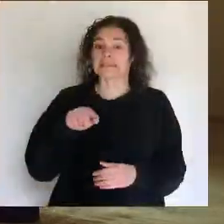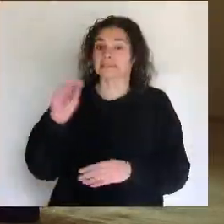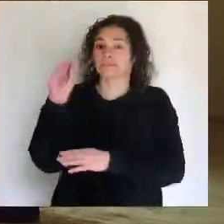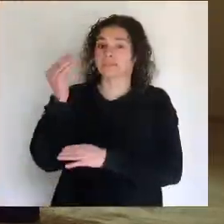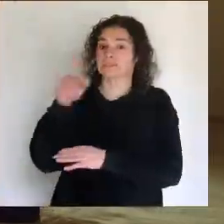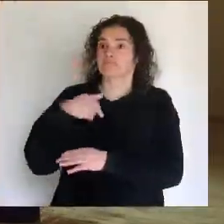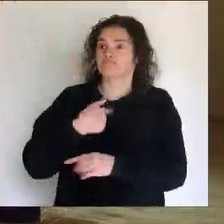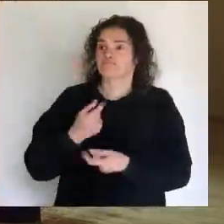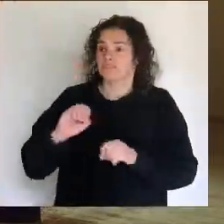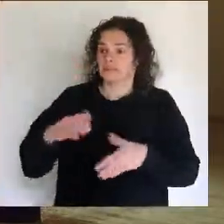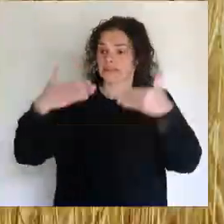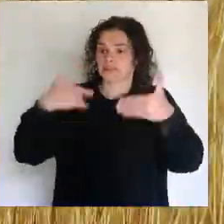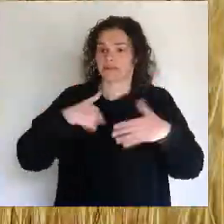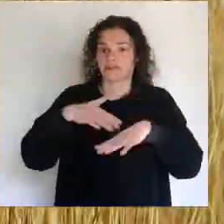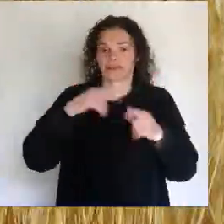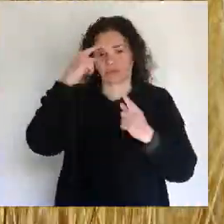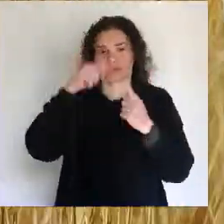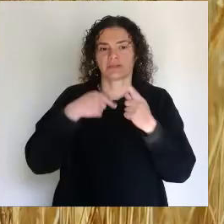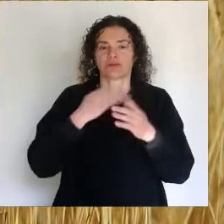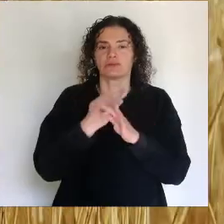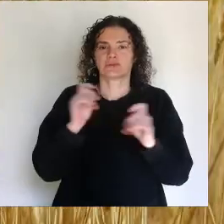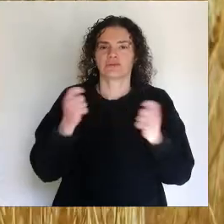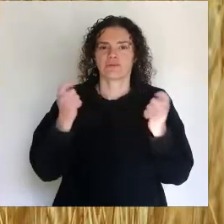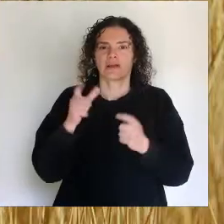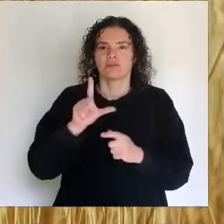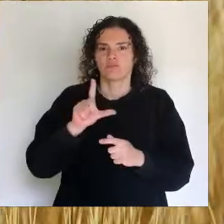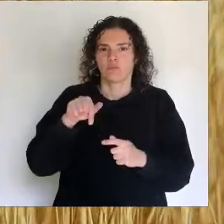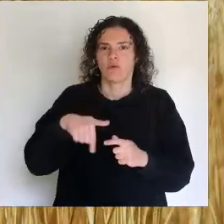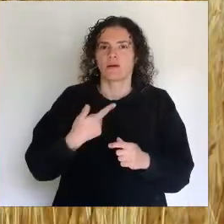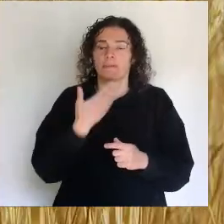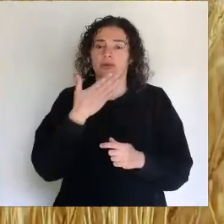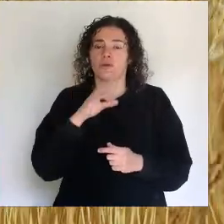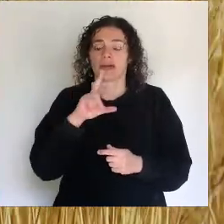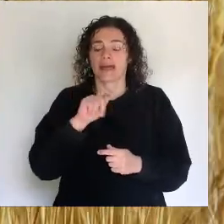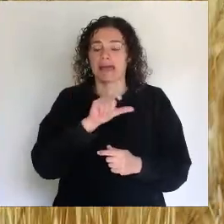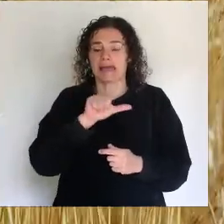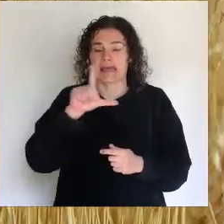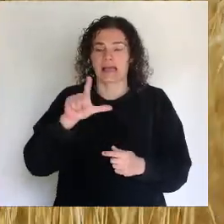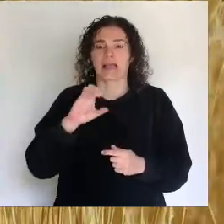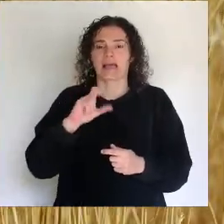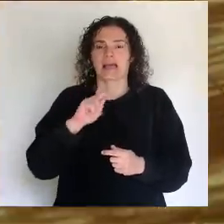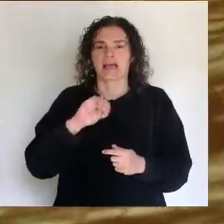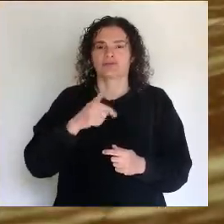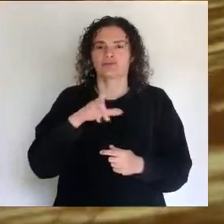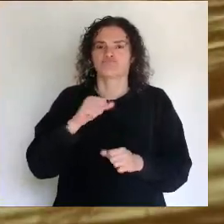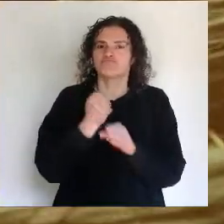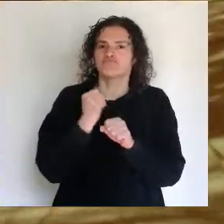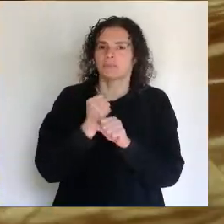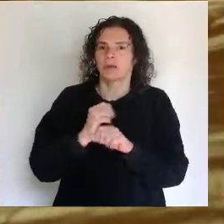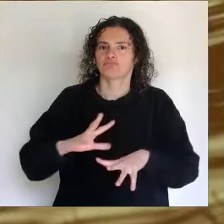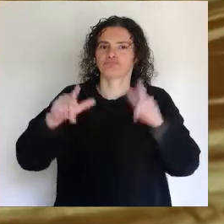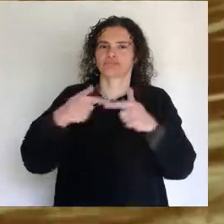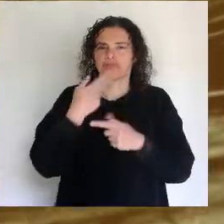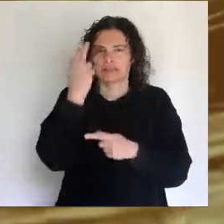Esta peça foi inicialmente feita para o Festival Lisboa Soa, a pedido da curadora Raquel Castro, que tem vindo a desenvolver muito trabalho com